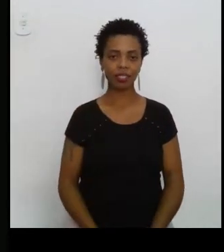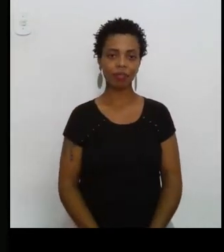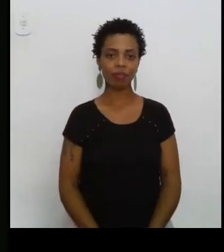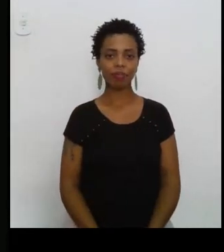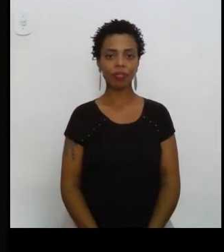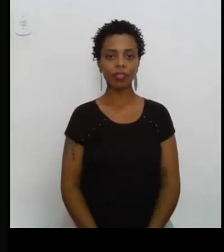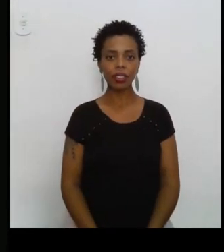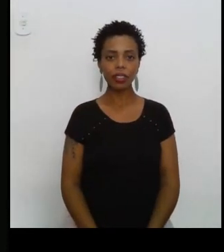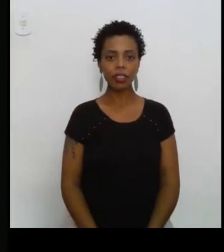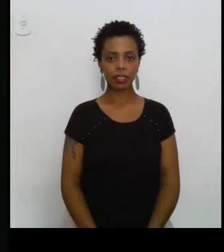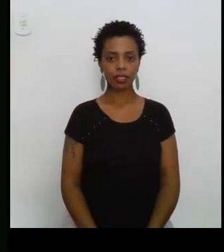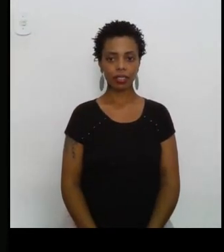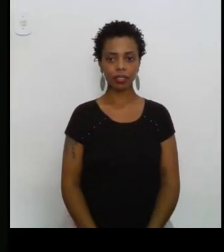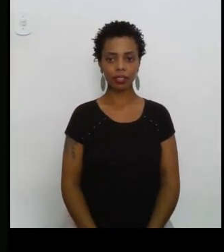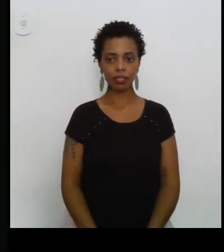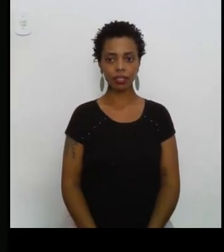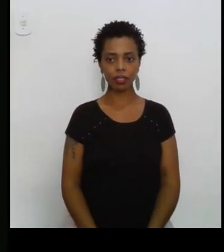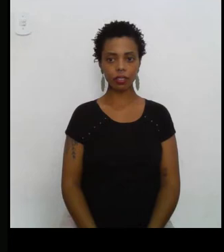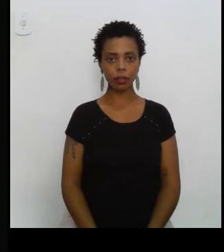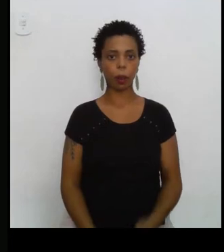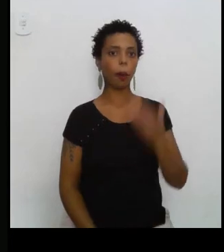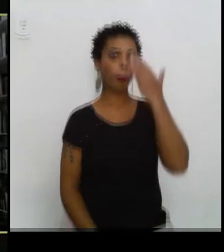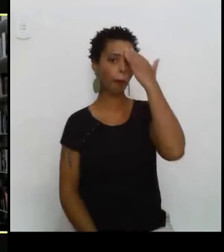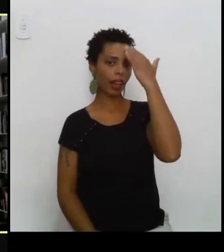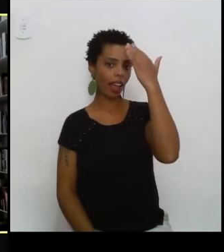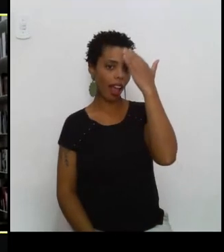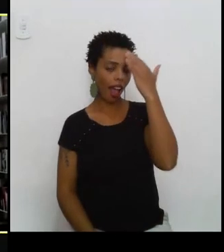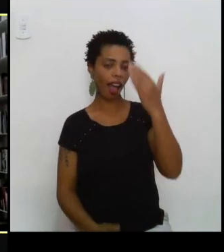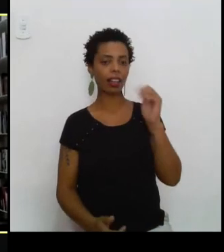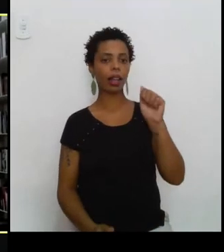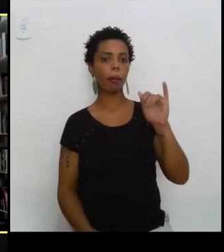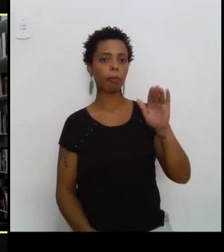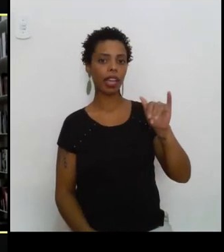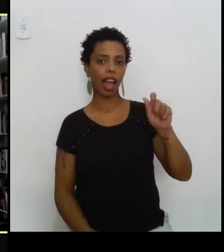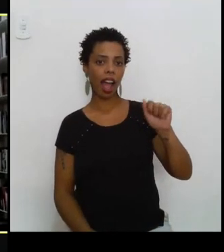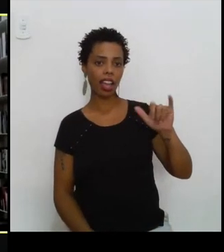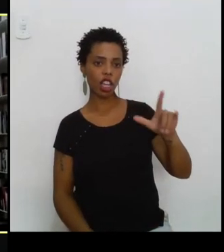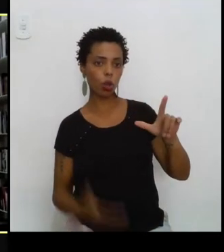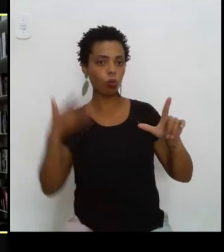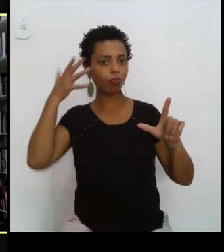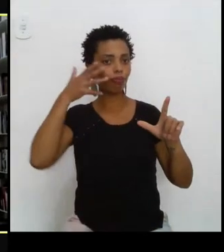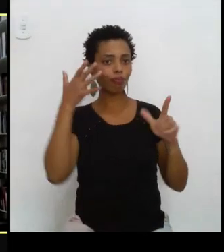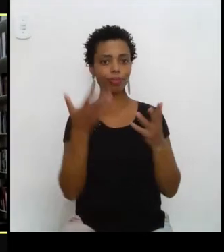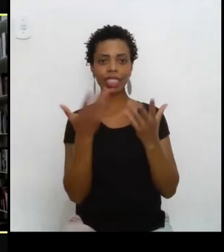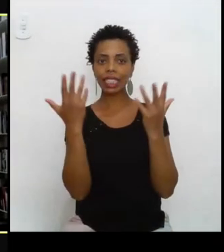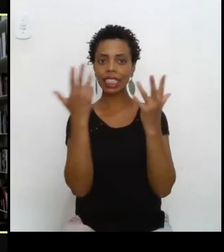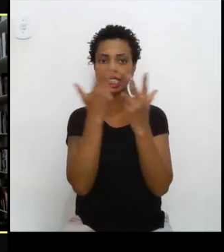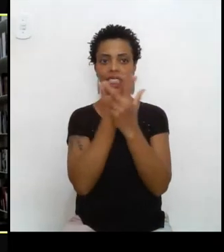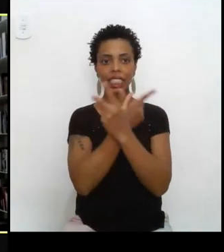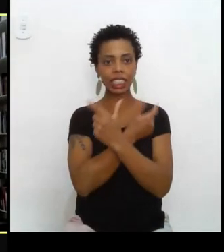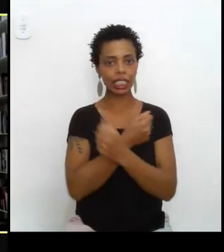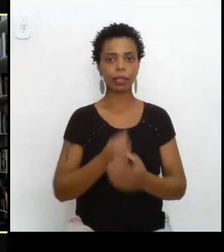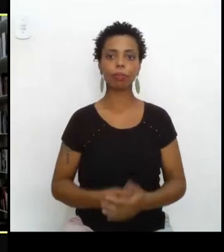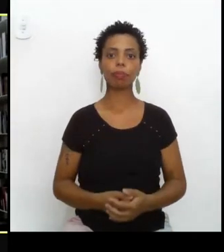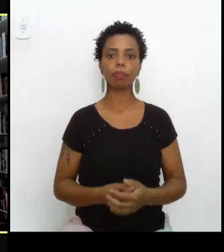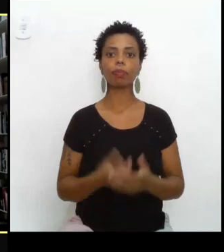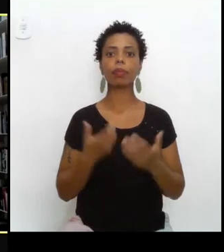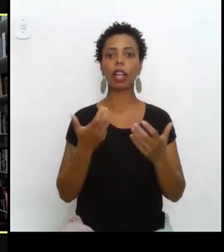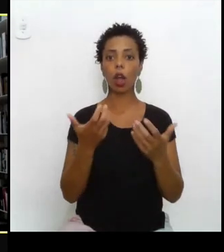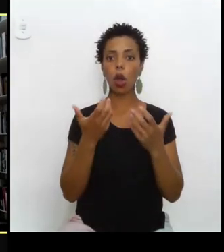é muito obrigado Abigail pela linda fala é gostaria de